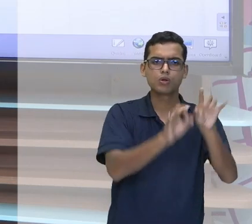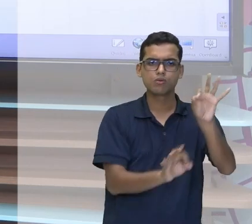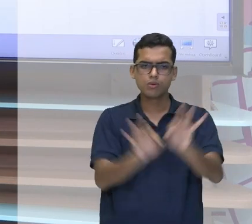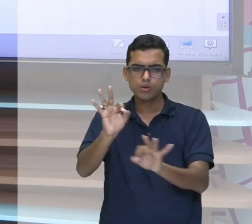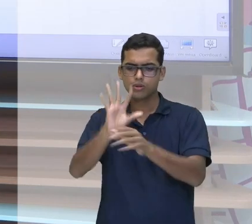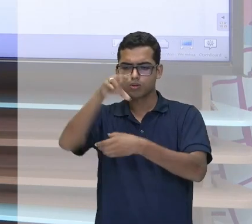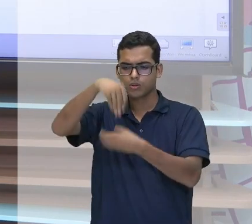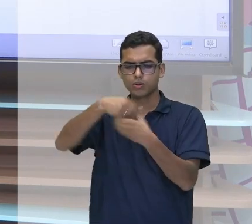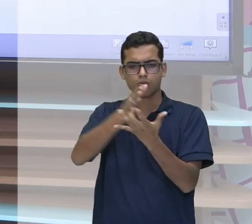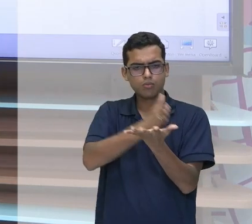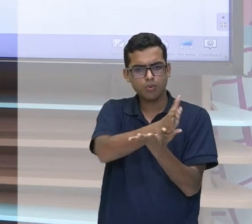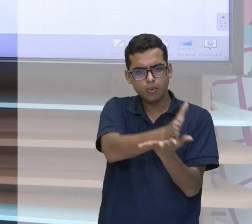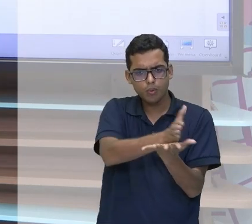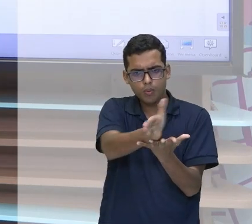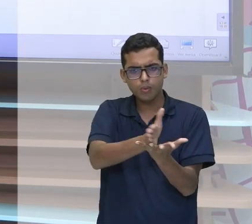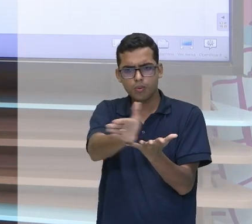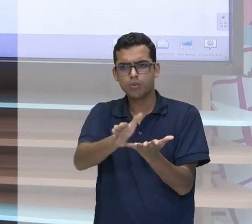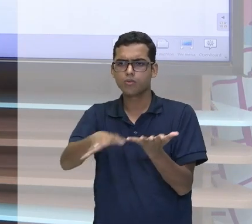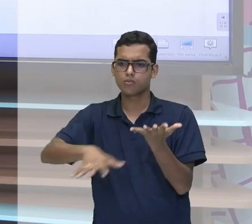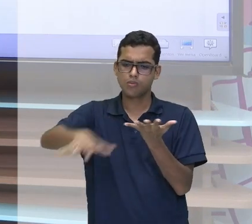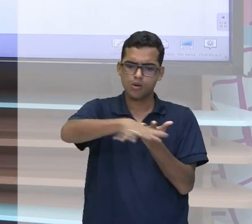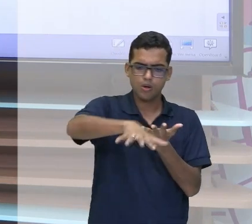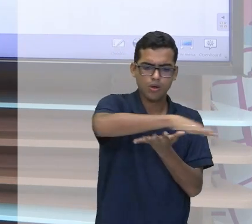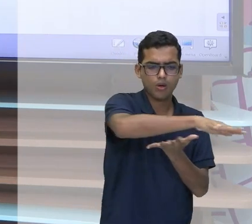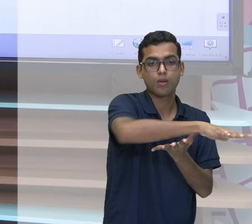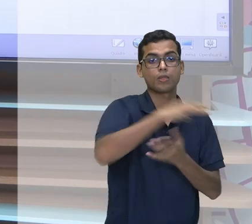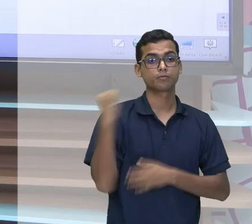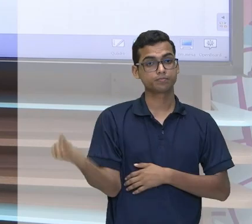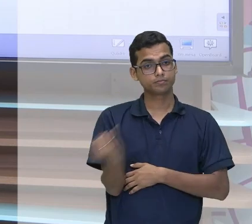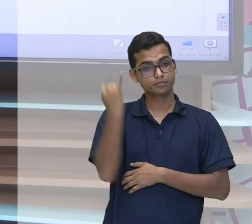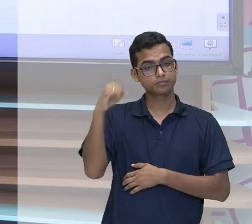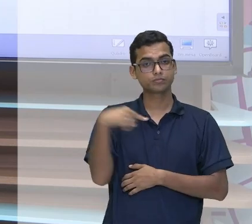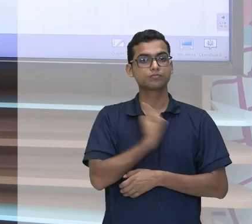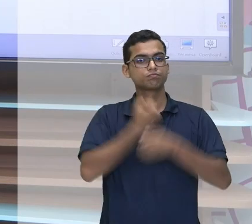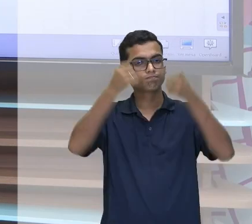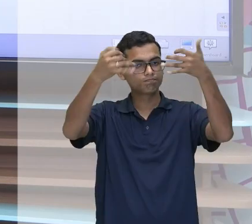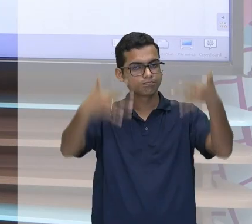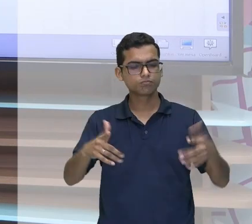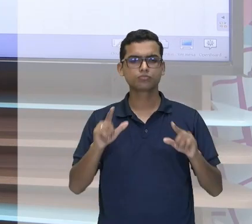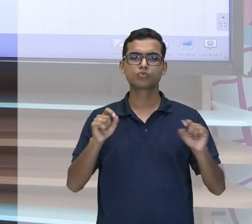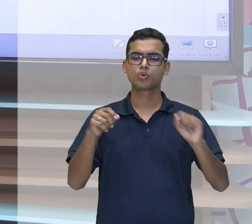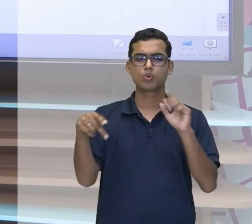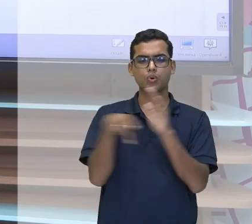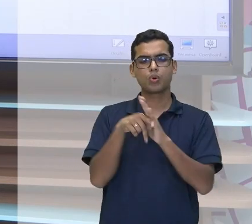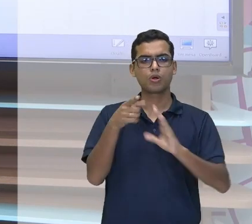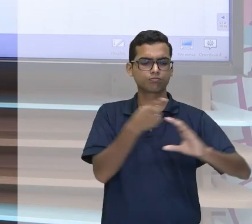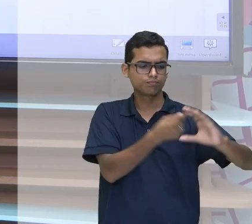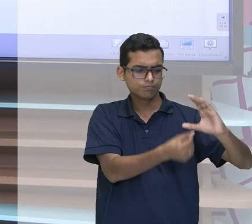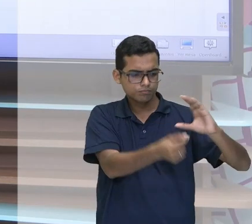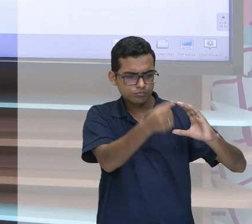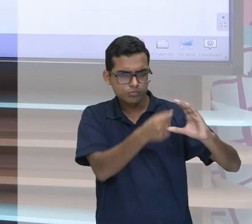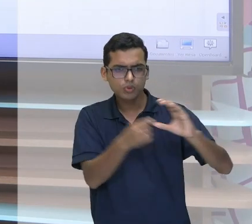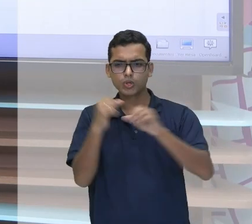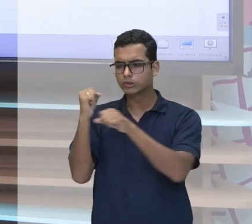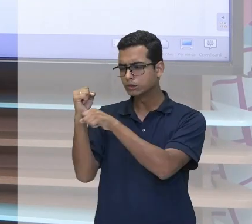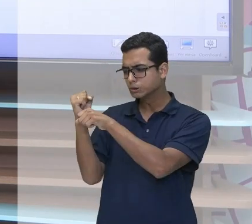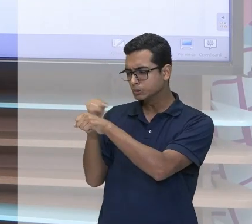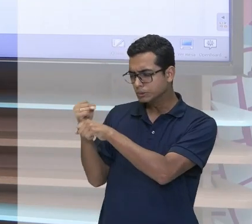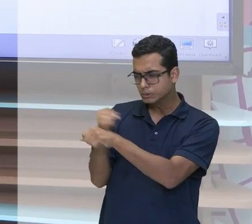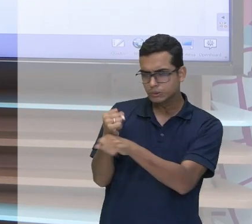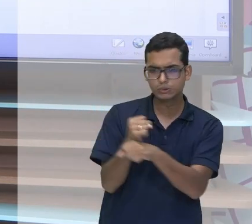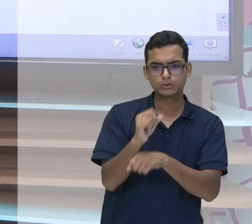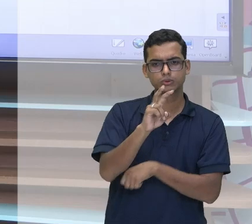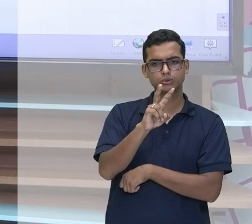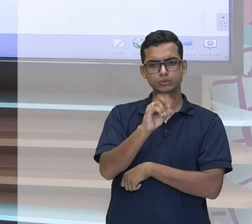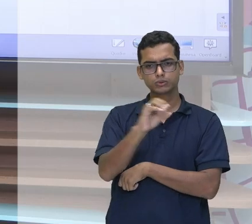suas dimensões. É importante a gente destacar também que o capitalismo, ao longo desses mais de 500 anos de história